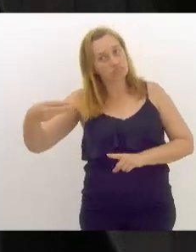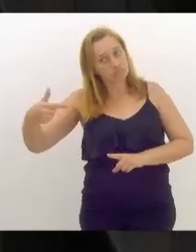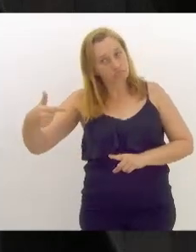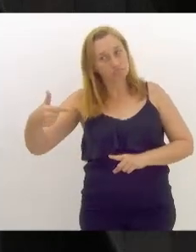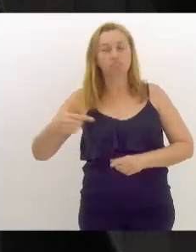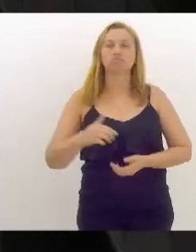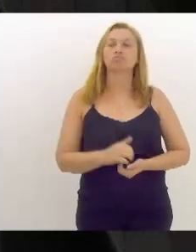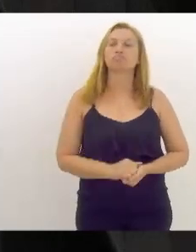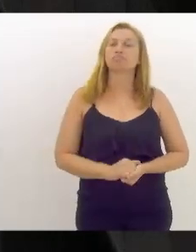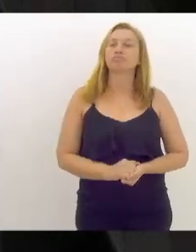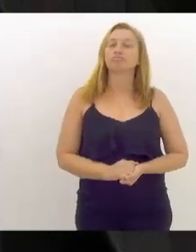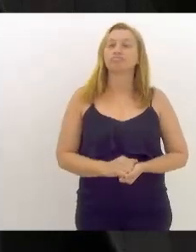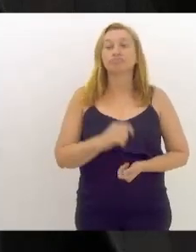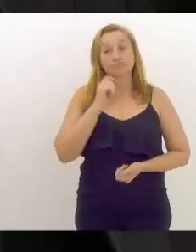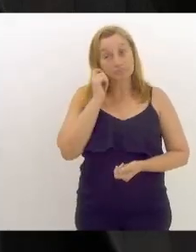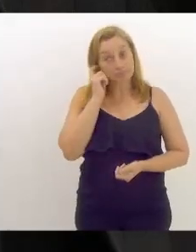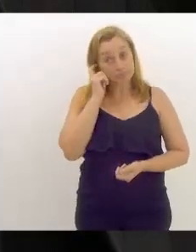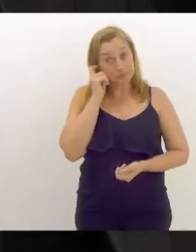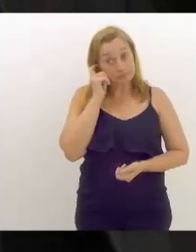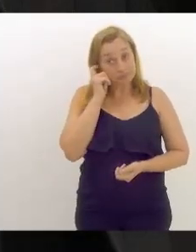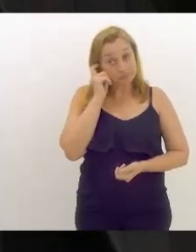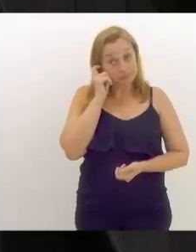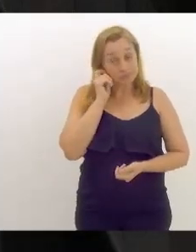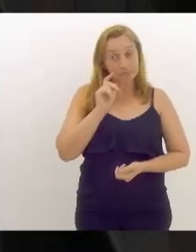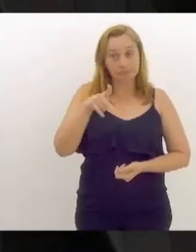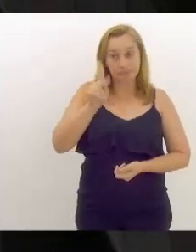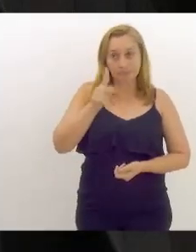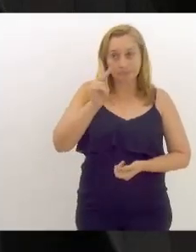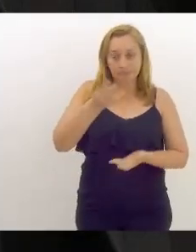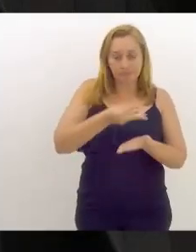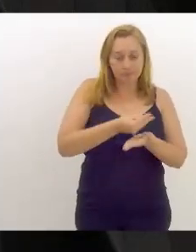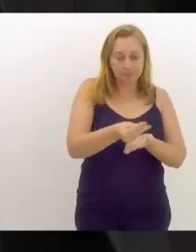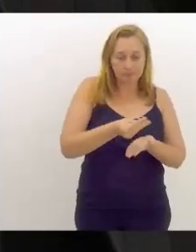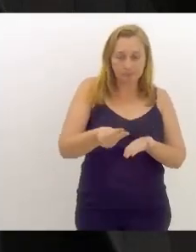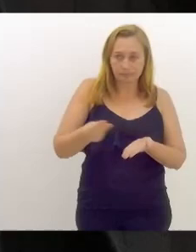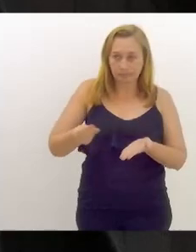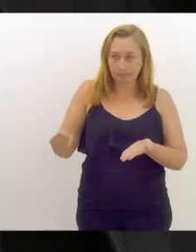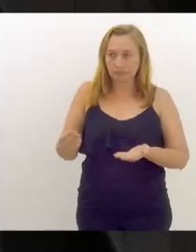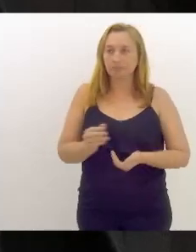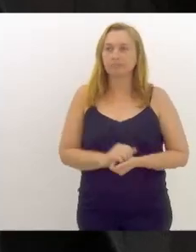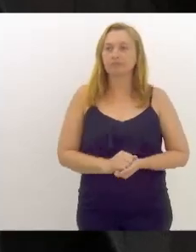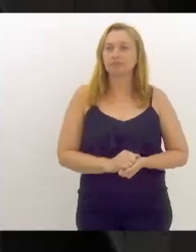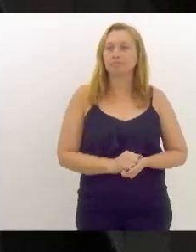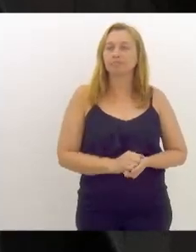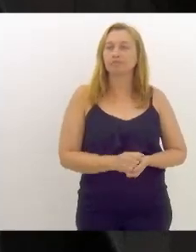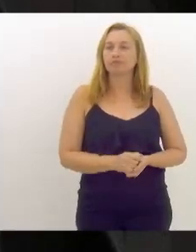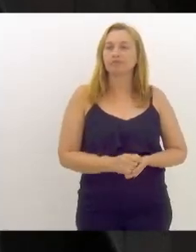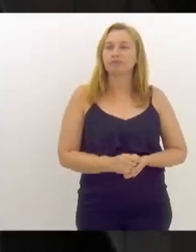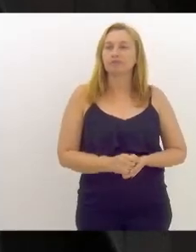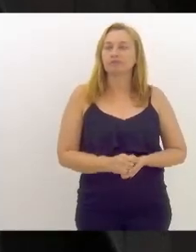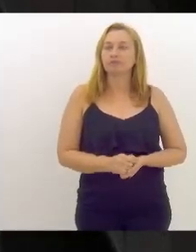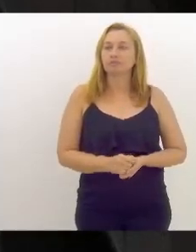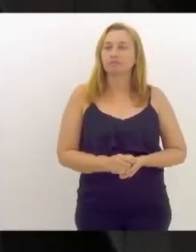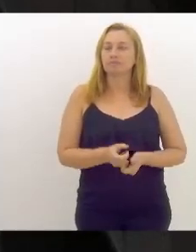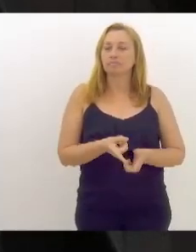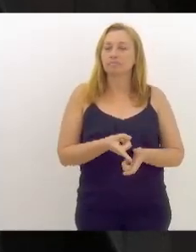2022, a Petrobras irá distribuir de dividendos